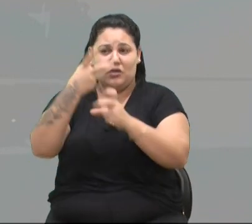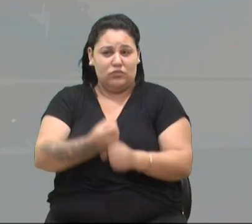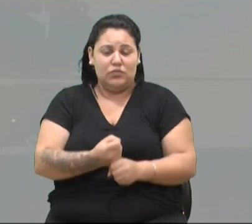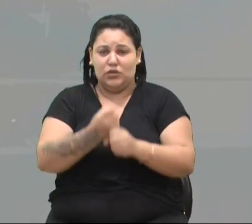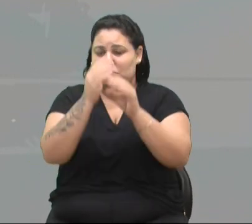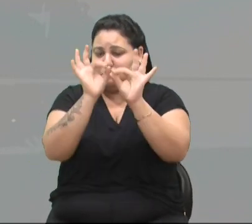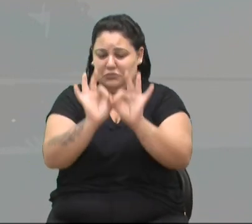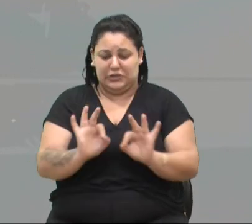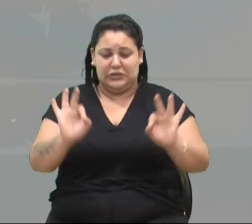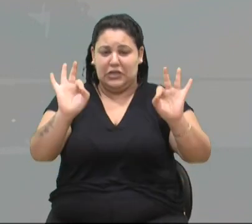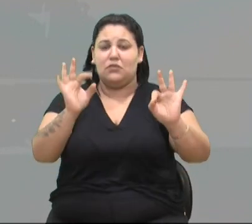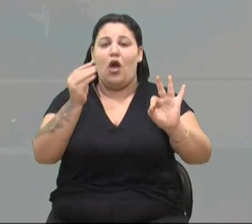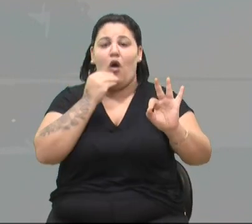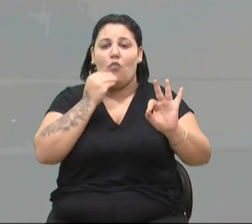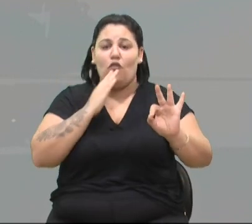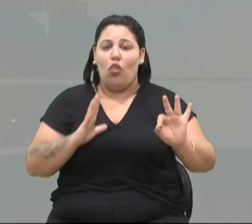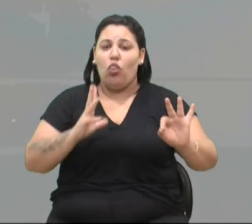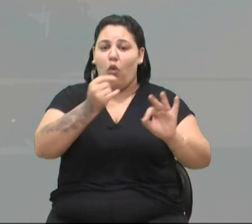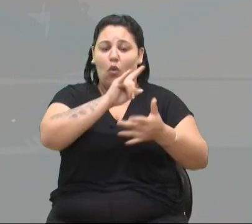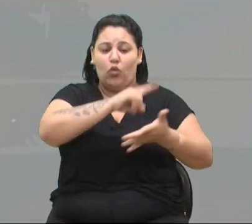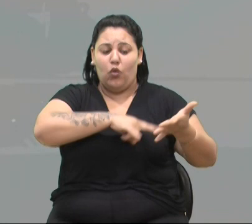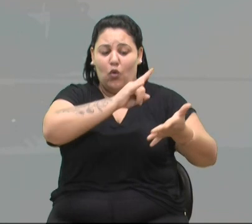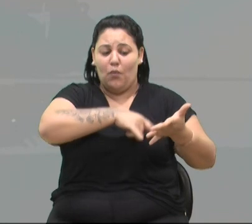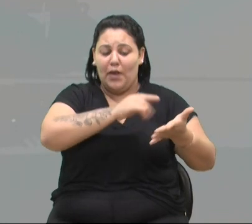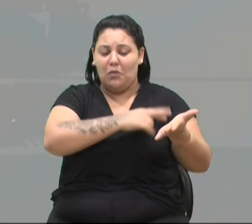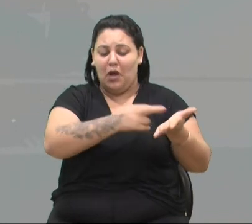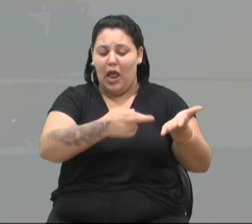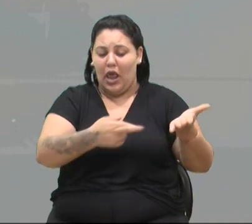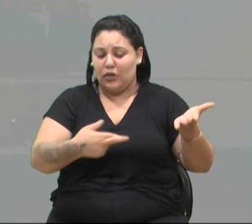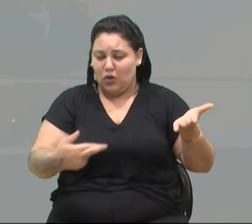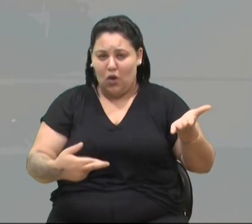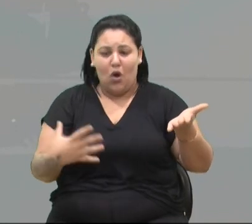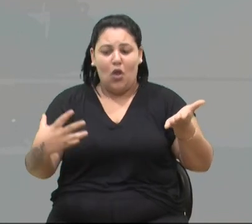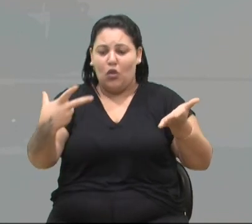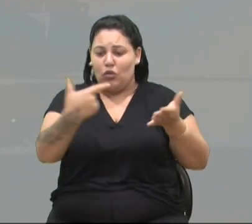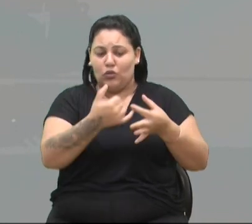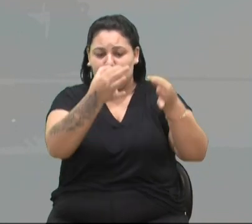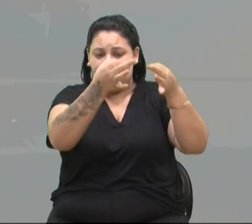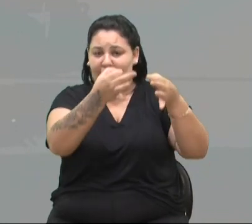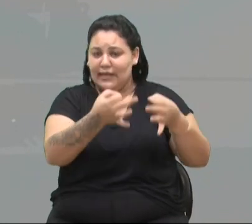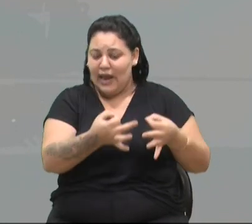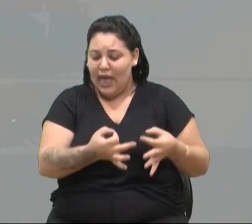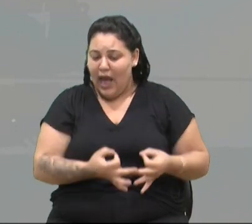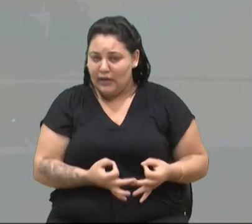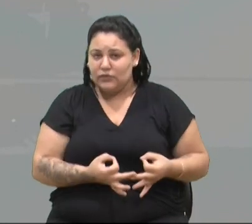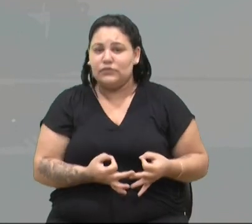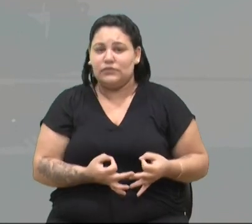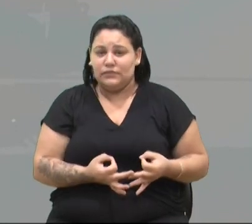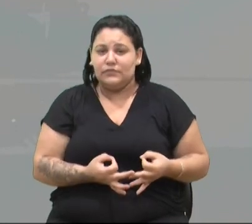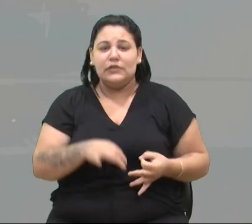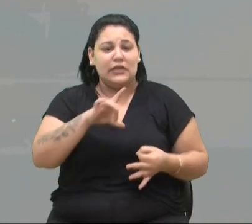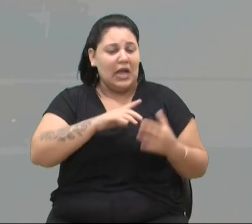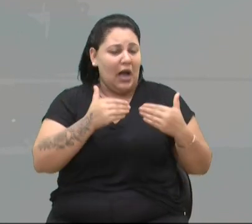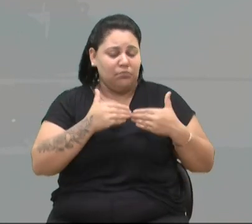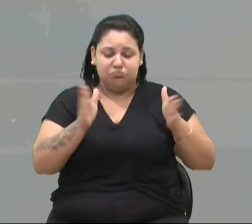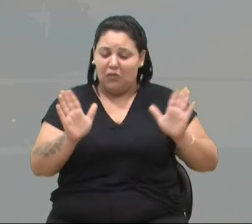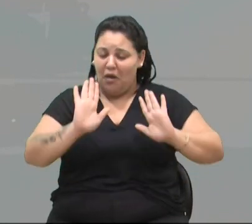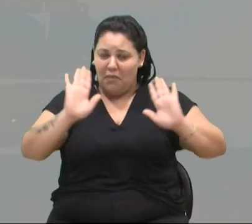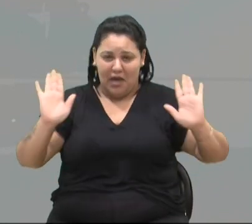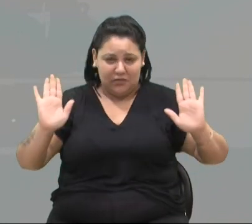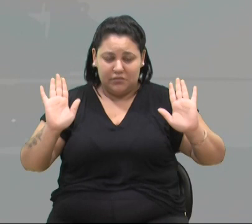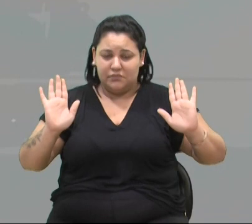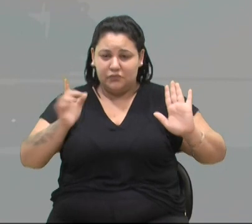toda a documentação, todos os relatórios de forma analítica, eles estão disponíveis